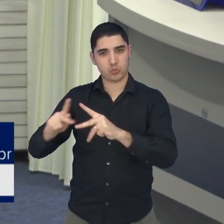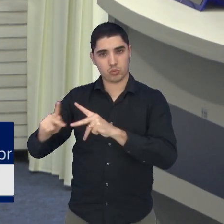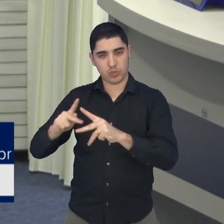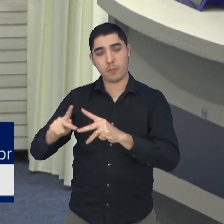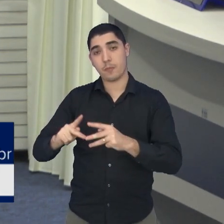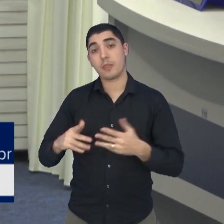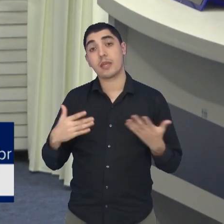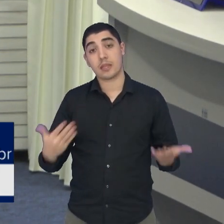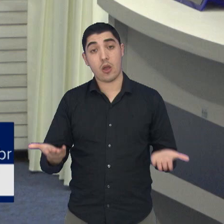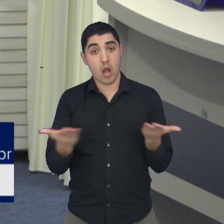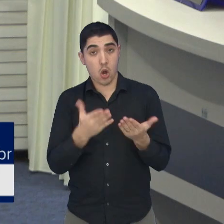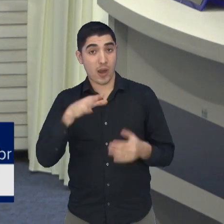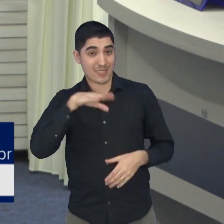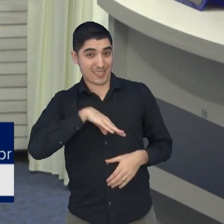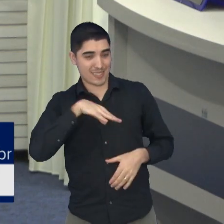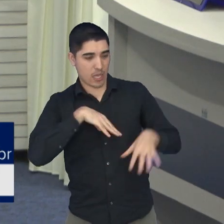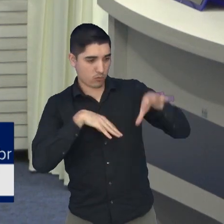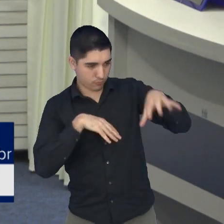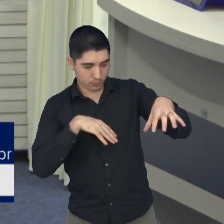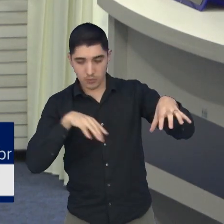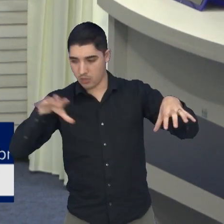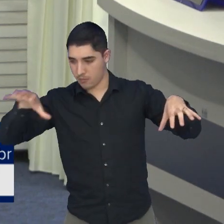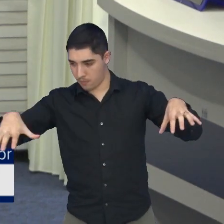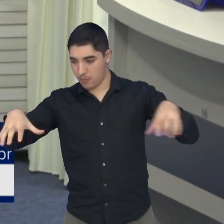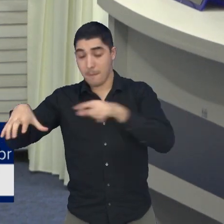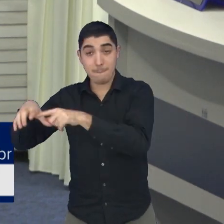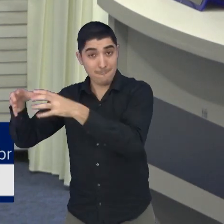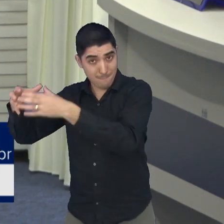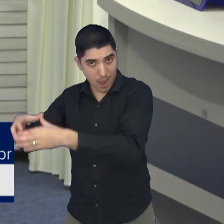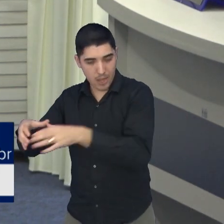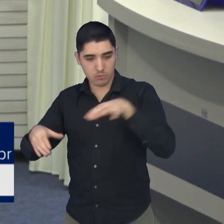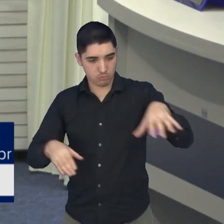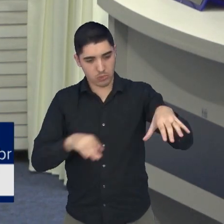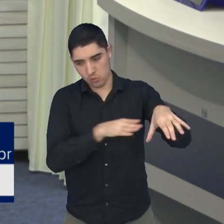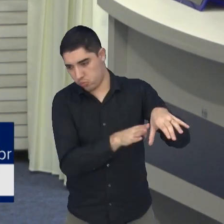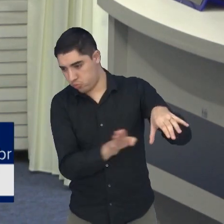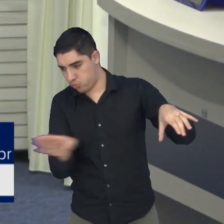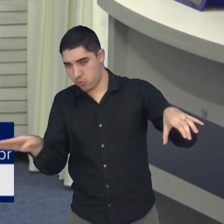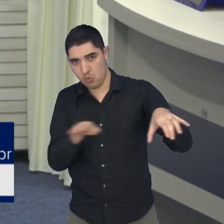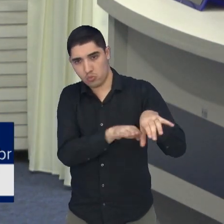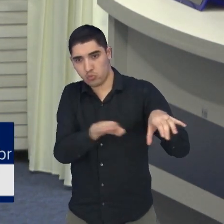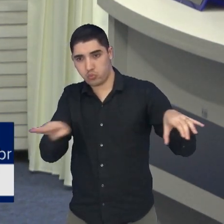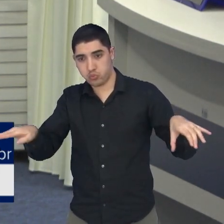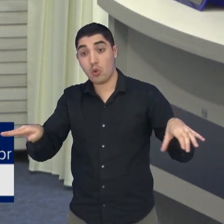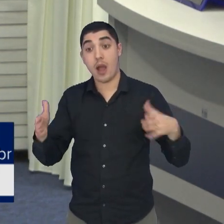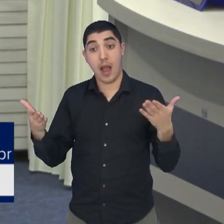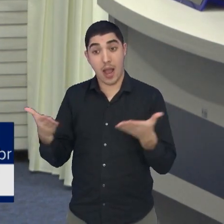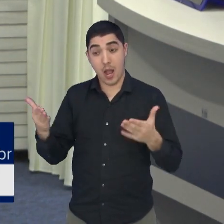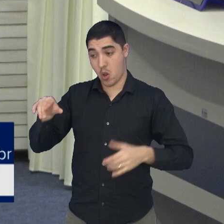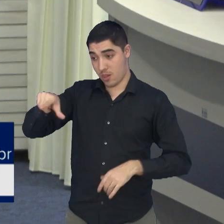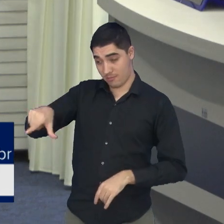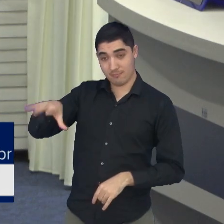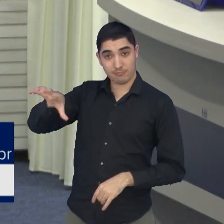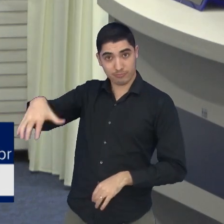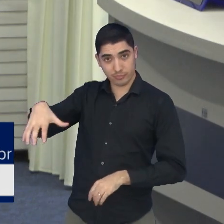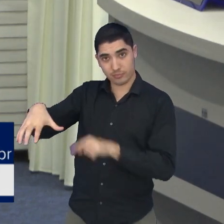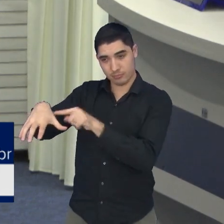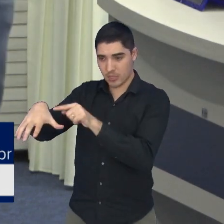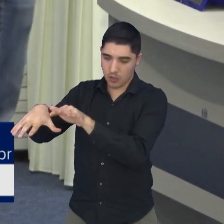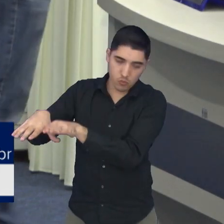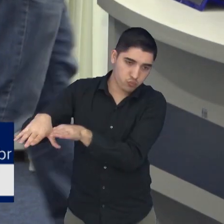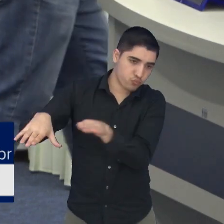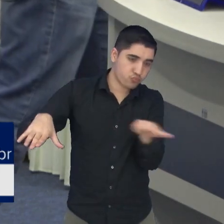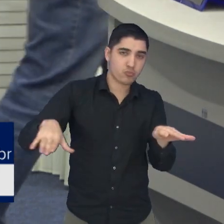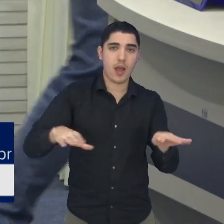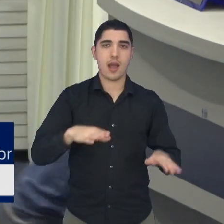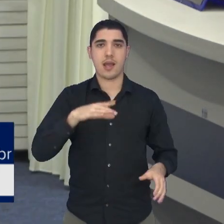Faz mais ou menos, acho que um mês que nós voltamos aqui, que foi sentido bairro-centro, atender as pessoas mais no horário